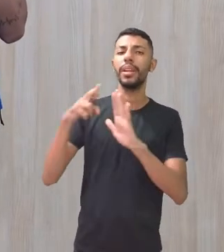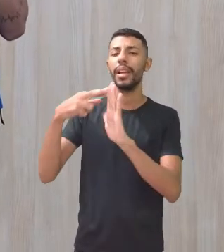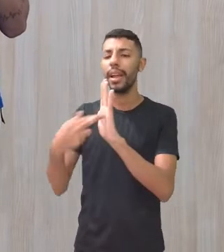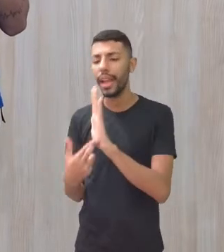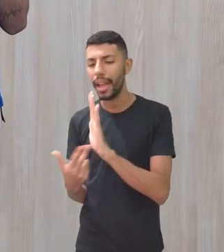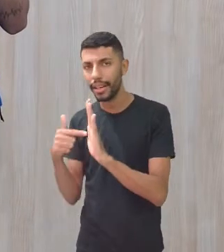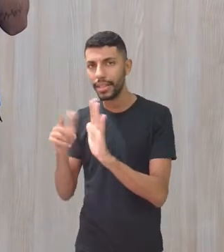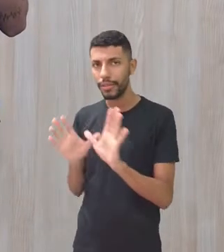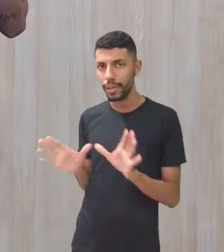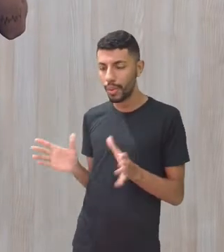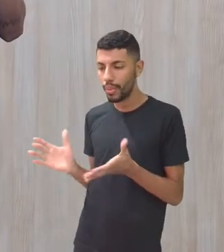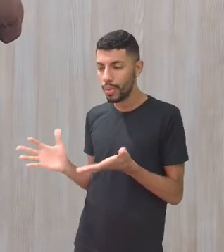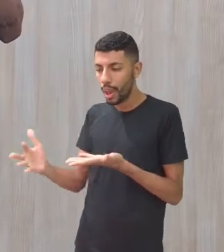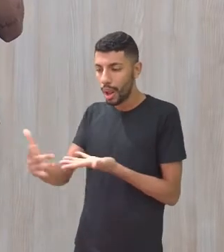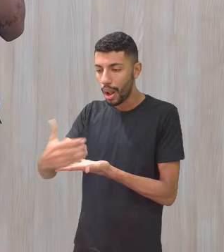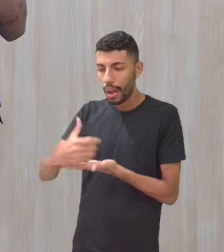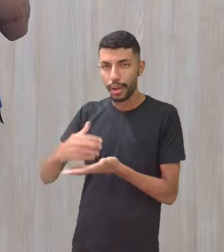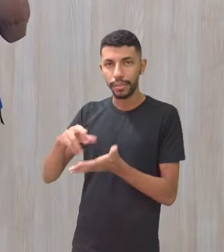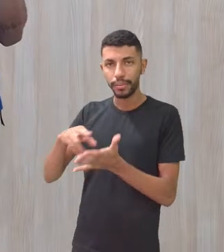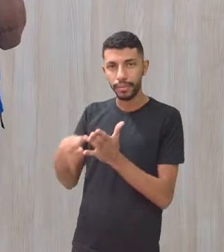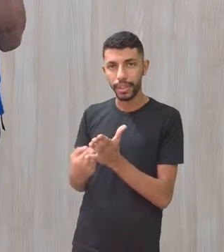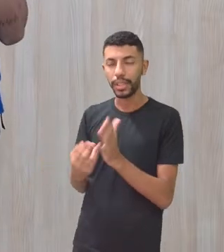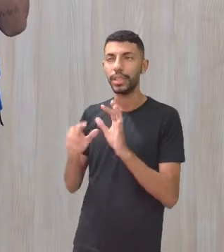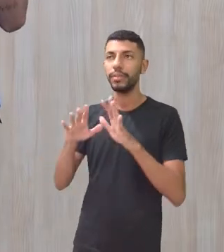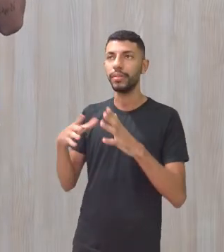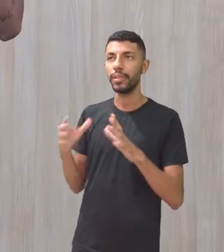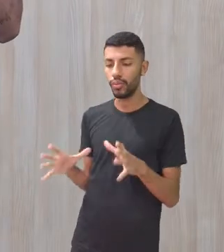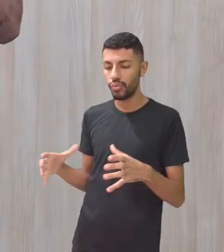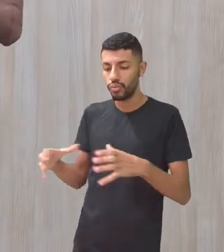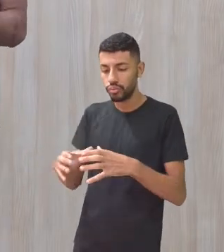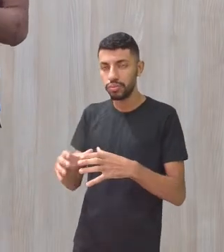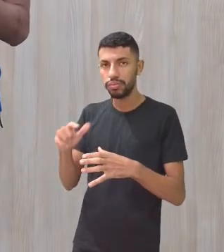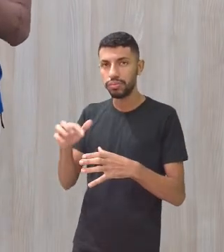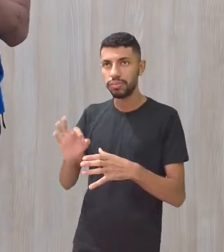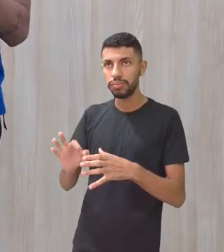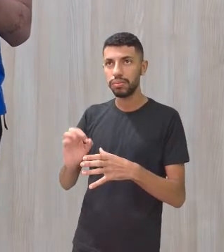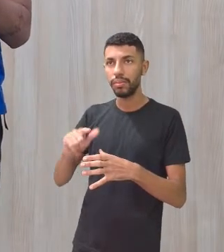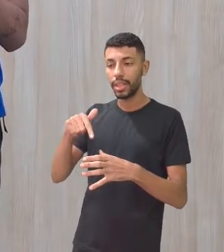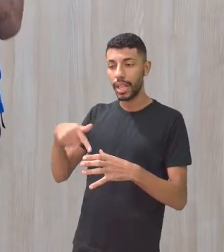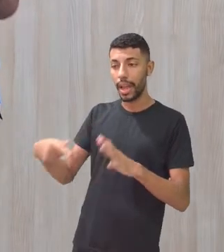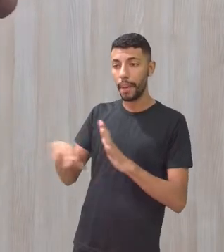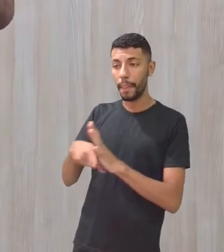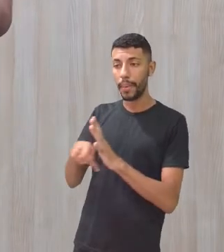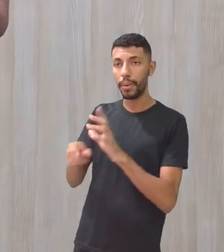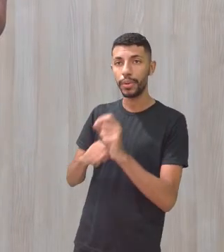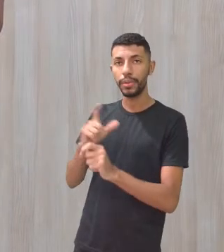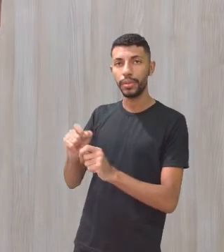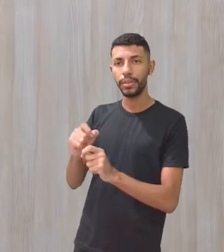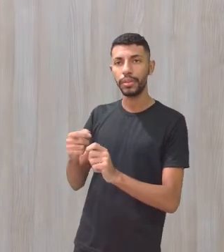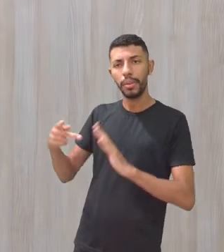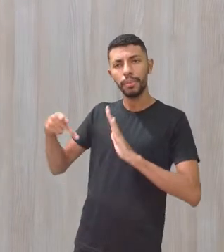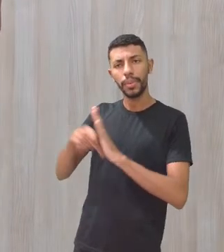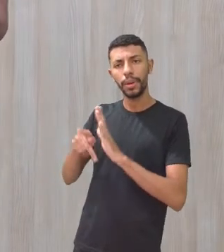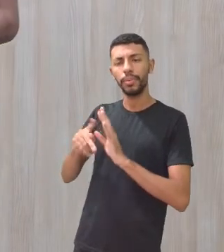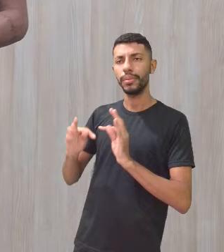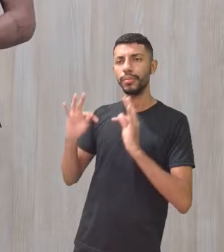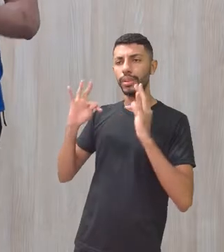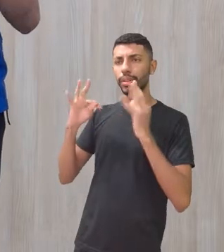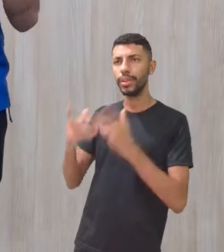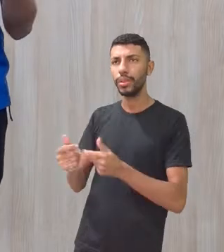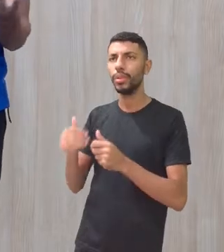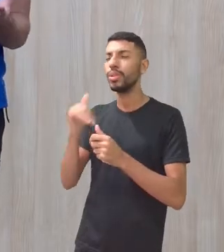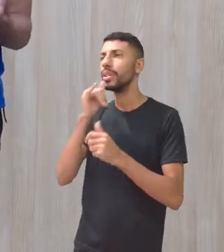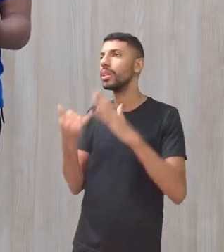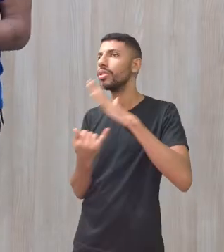gente junta elas, faz uma junção dessas regrinhas e elas se tornam um regulamento, né? Que tanto serve para